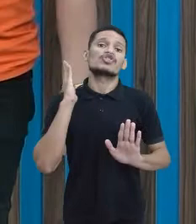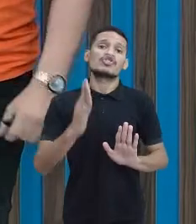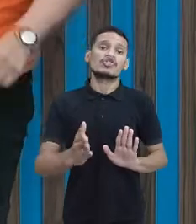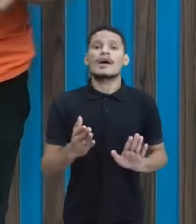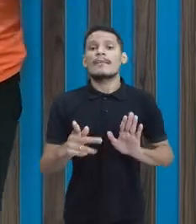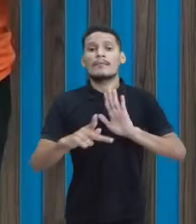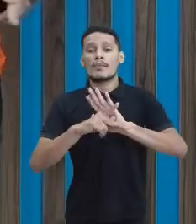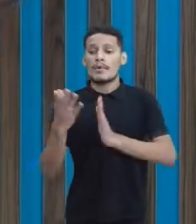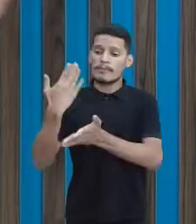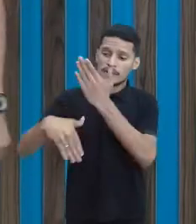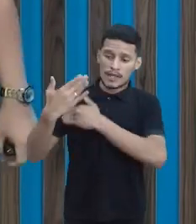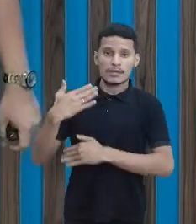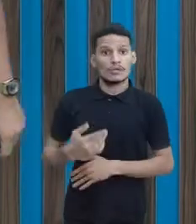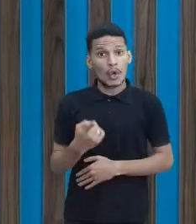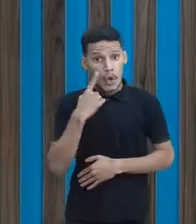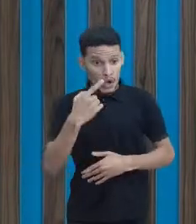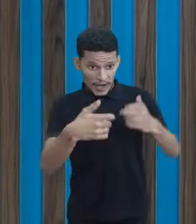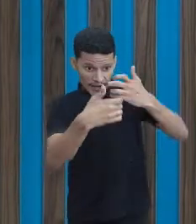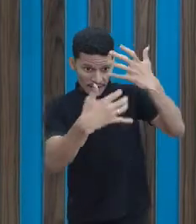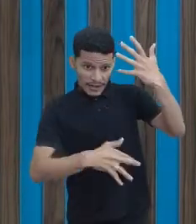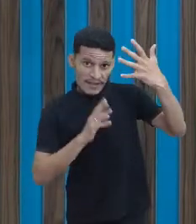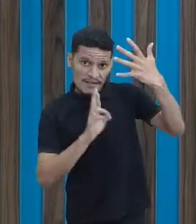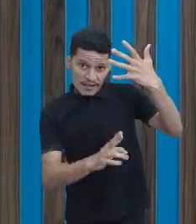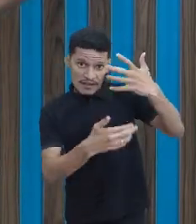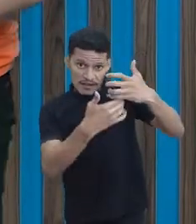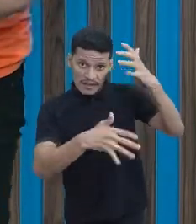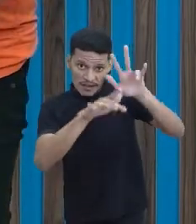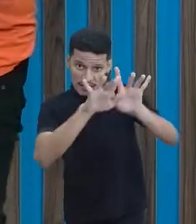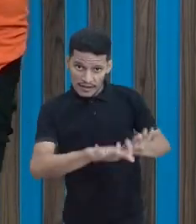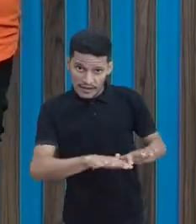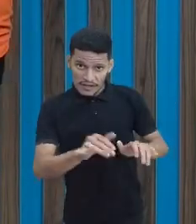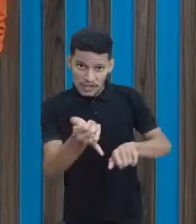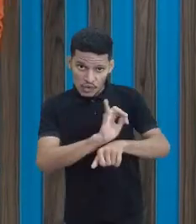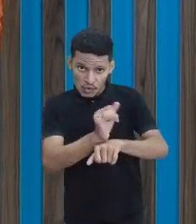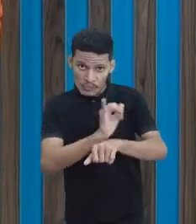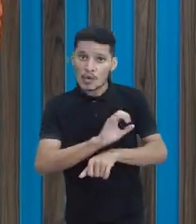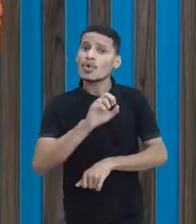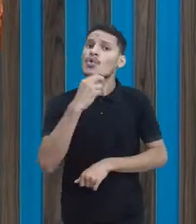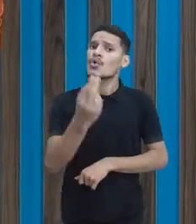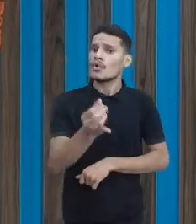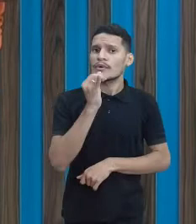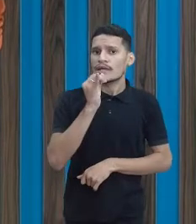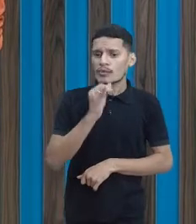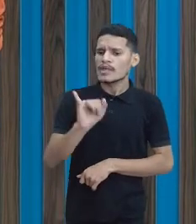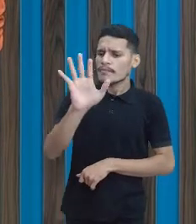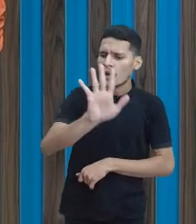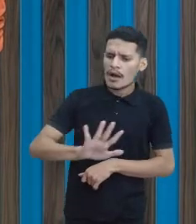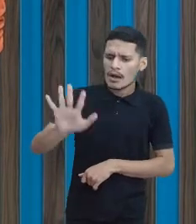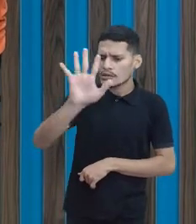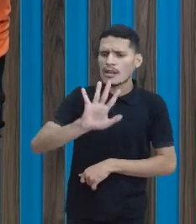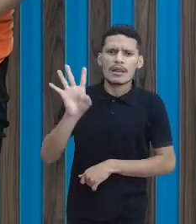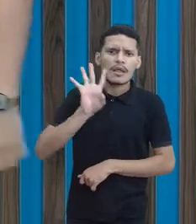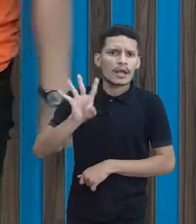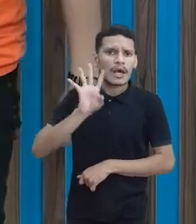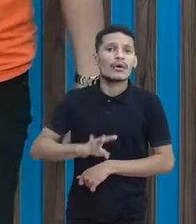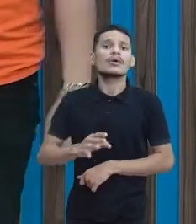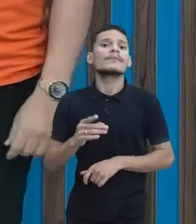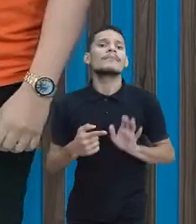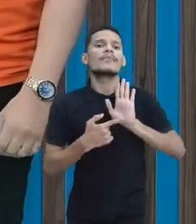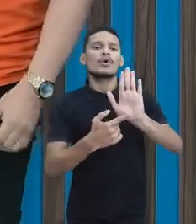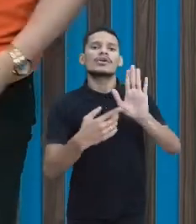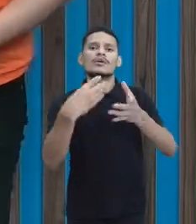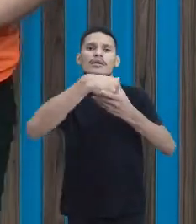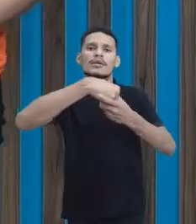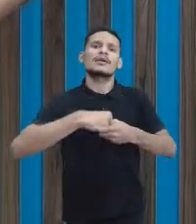verão passado nos comentários da nossa aula no YouTube, ou pega ali uma imagem, uma frase bacana daquilo que você fez e posta lá nas